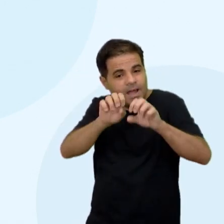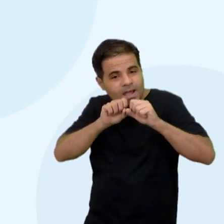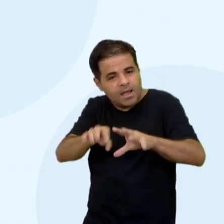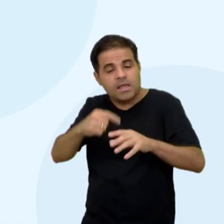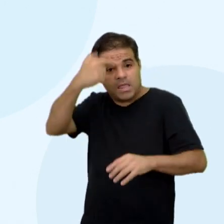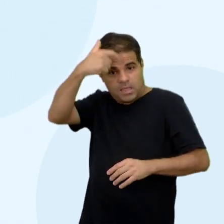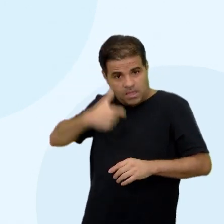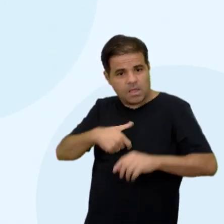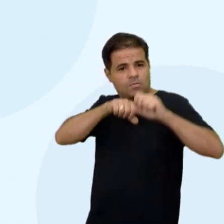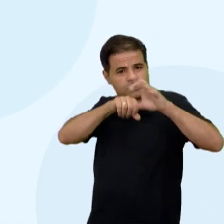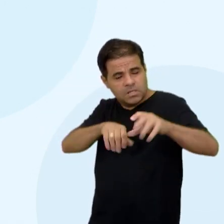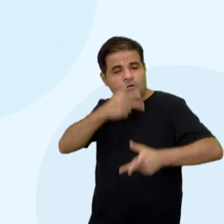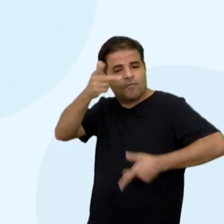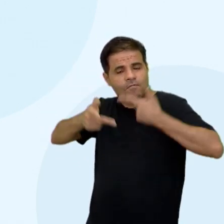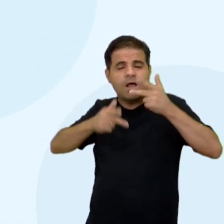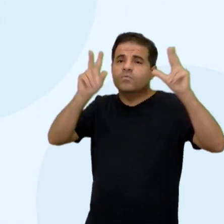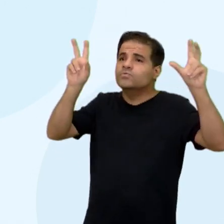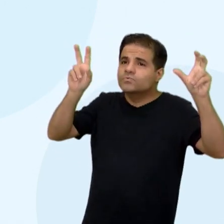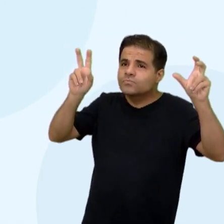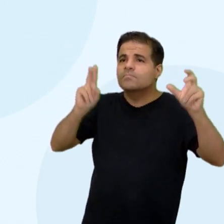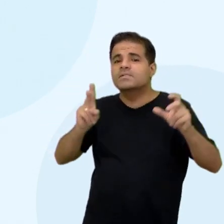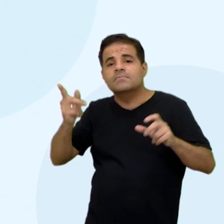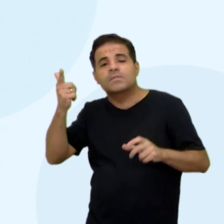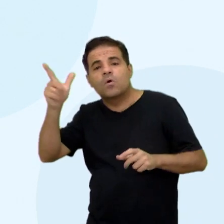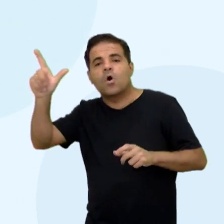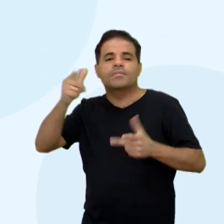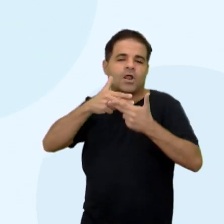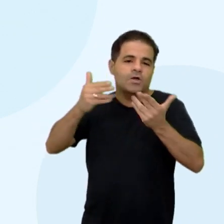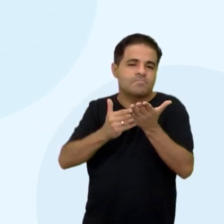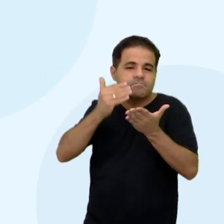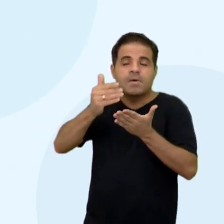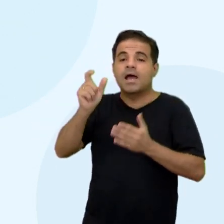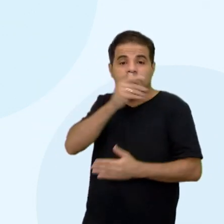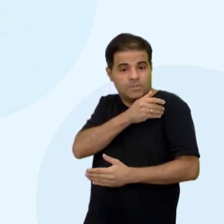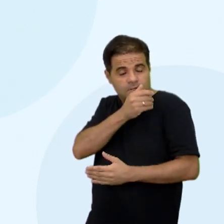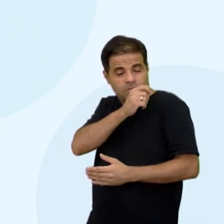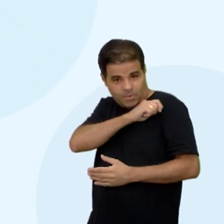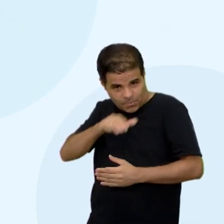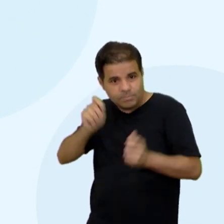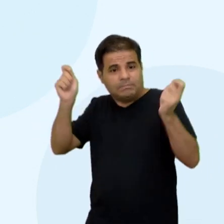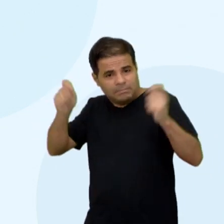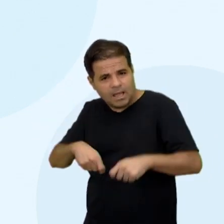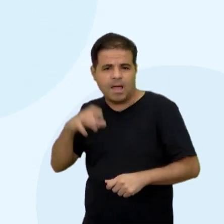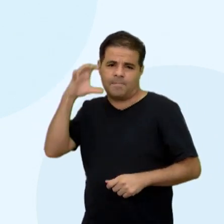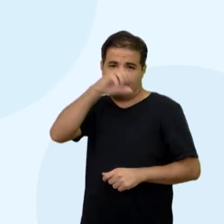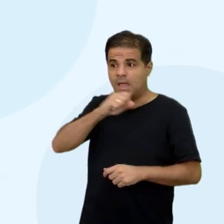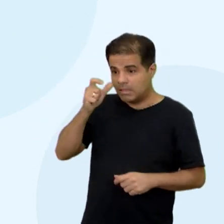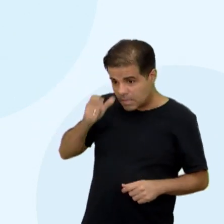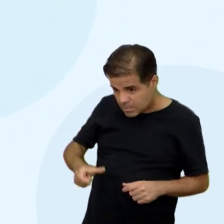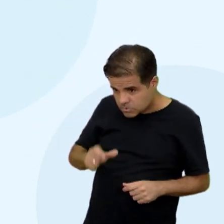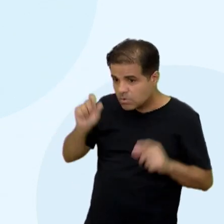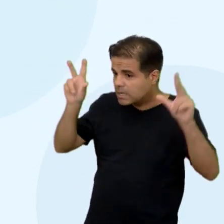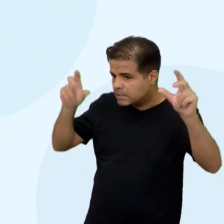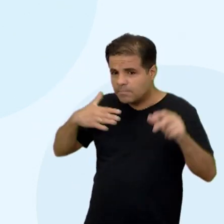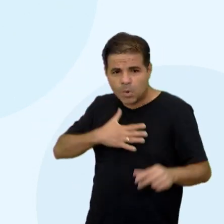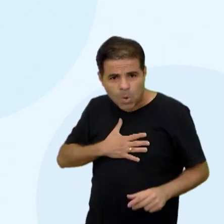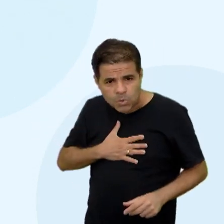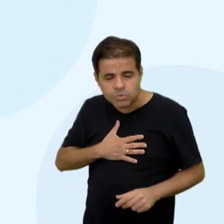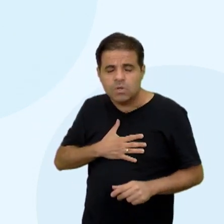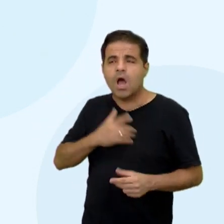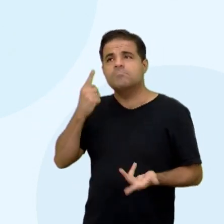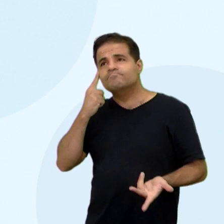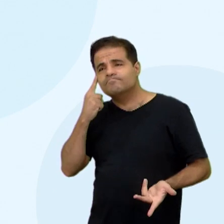eu dou a aula, eu falo sobre o assunto, mas sempre tem alguma coisa a mais que o estudante pode aprender. E se ele se interessou muito sobre aquele tema, de repente eu fui